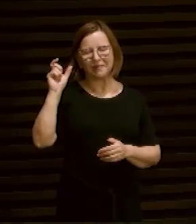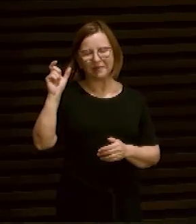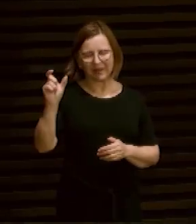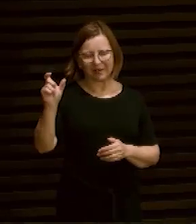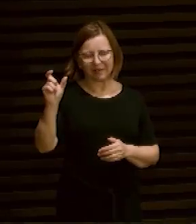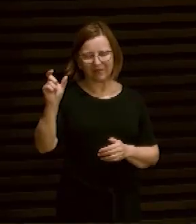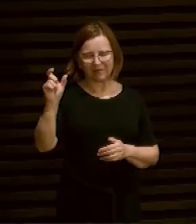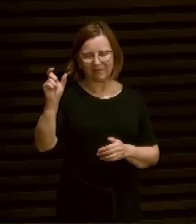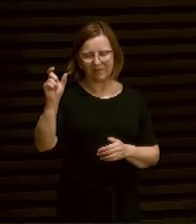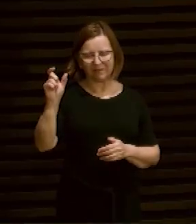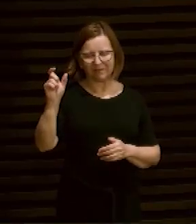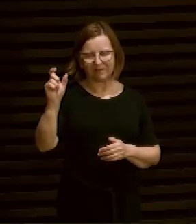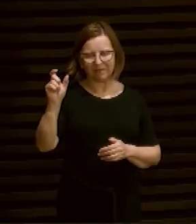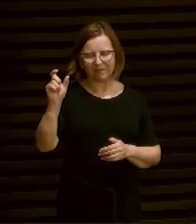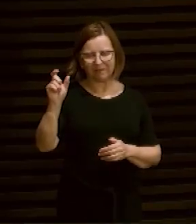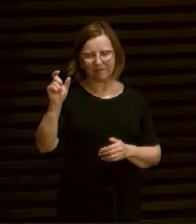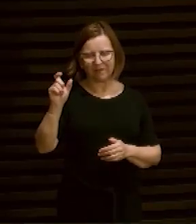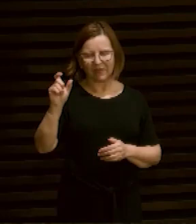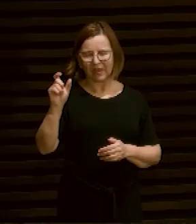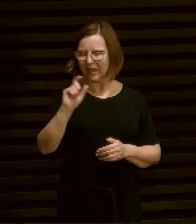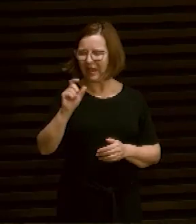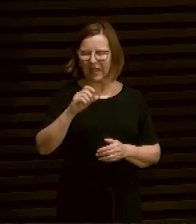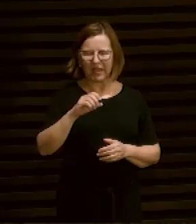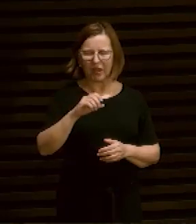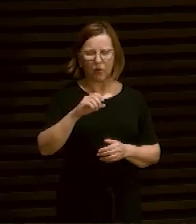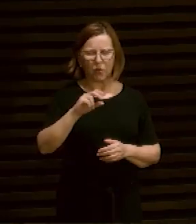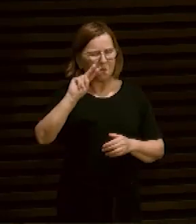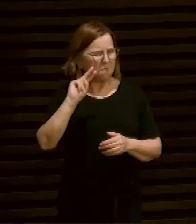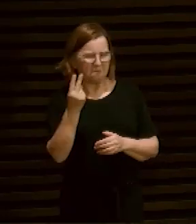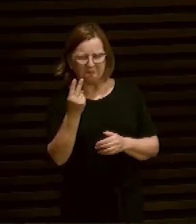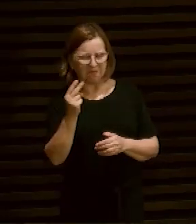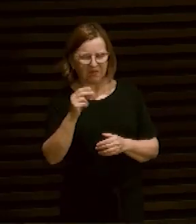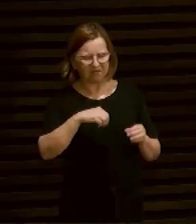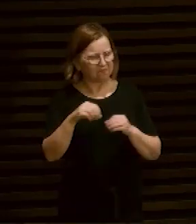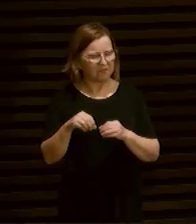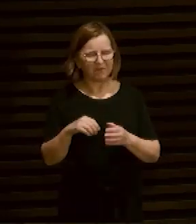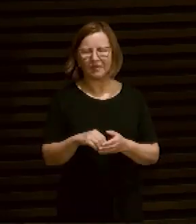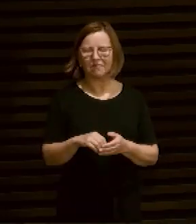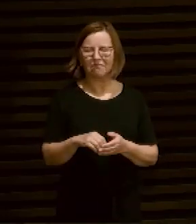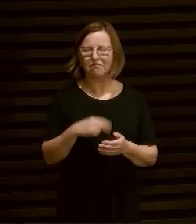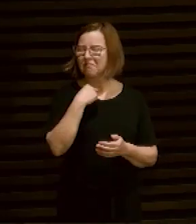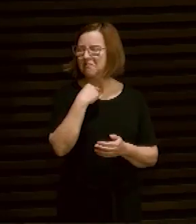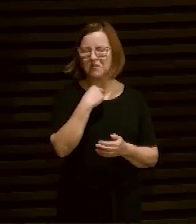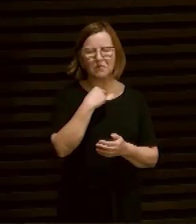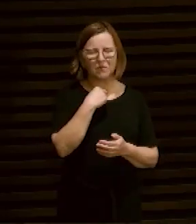esta que não muda, que não pode ser